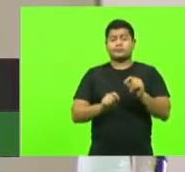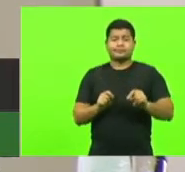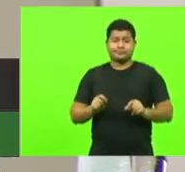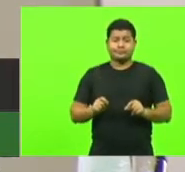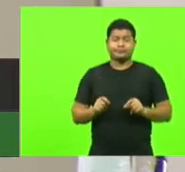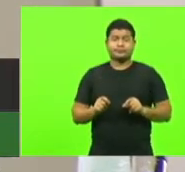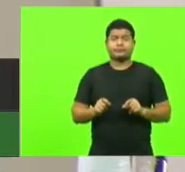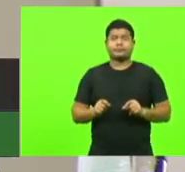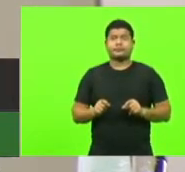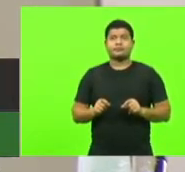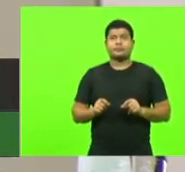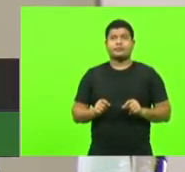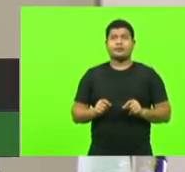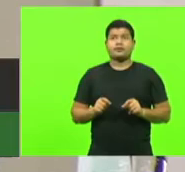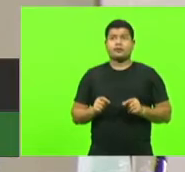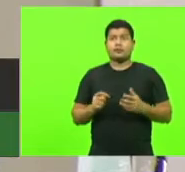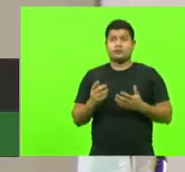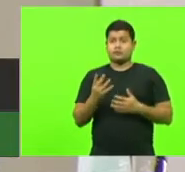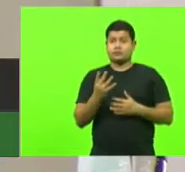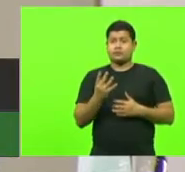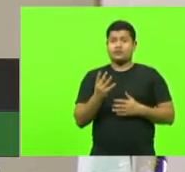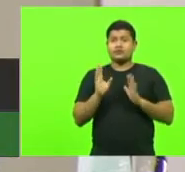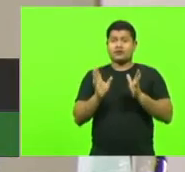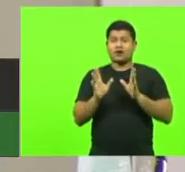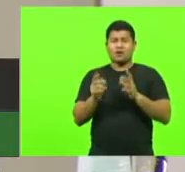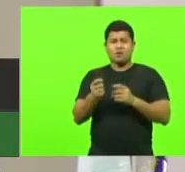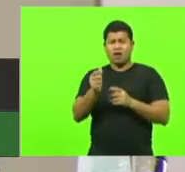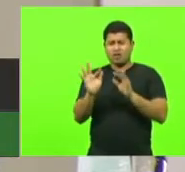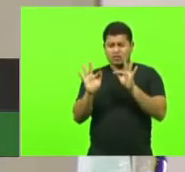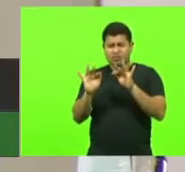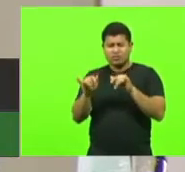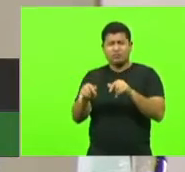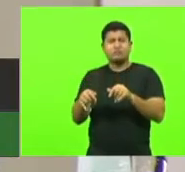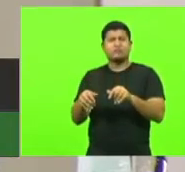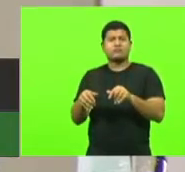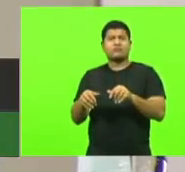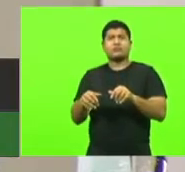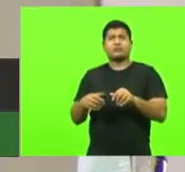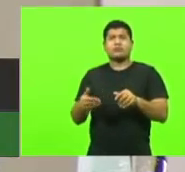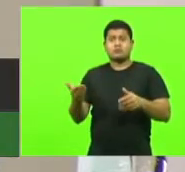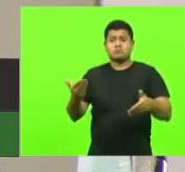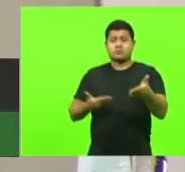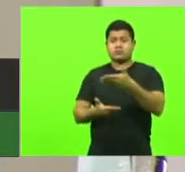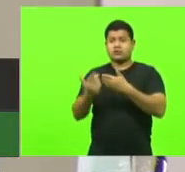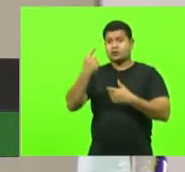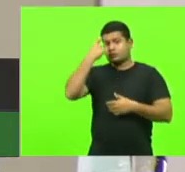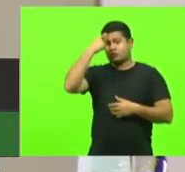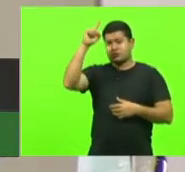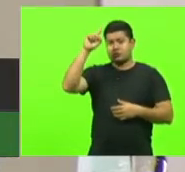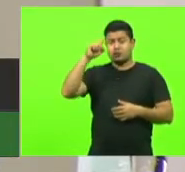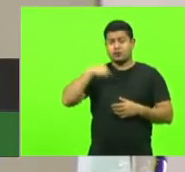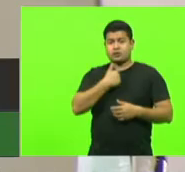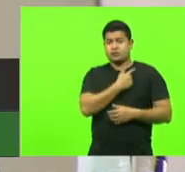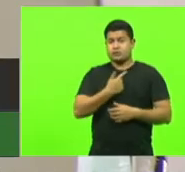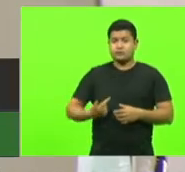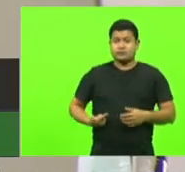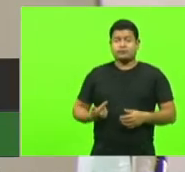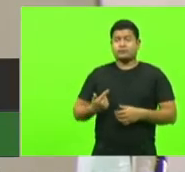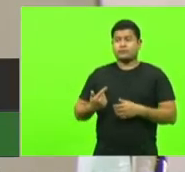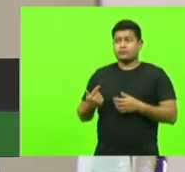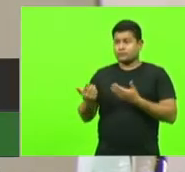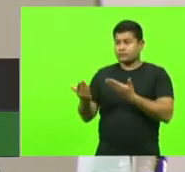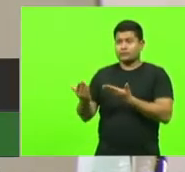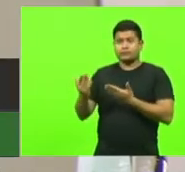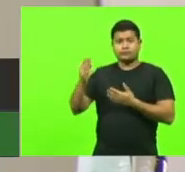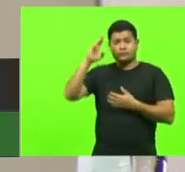nos 45 minutos do segundo tempo, numa troca de ideias, o governador sentado ao meu lado, o